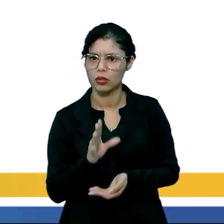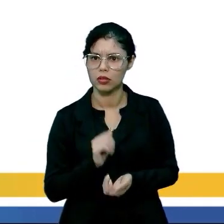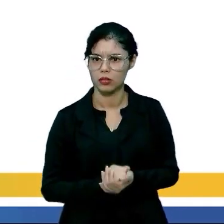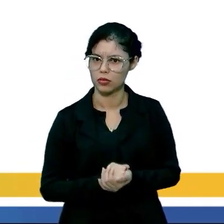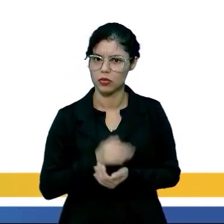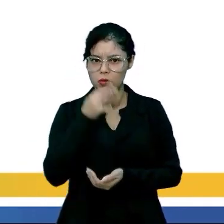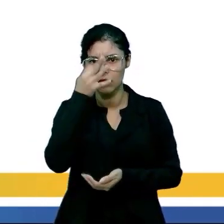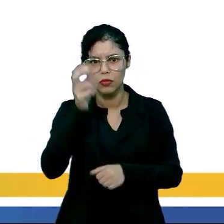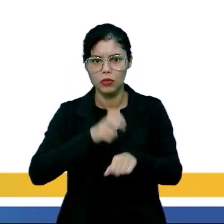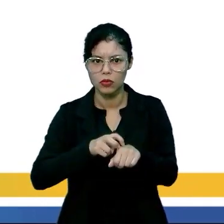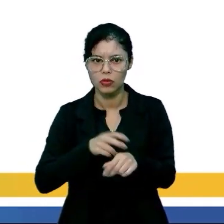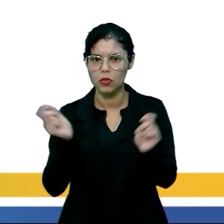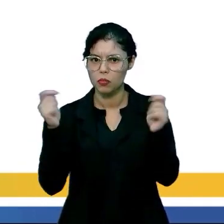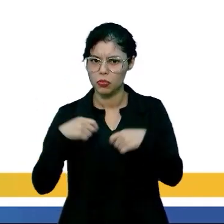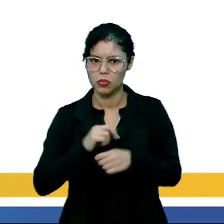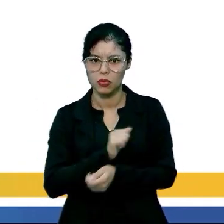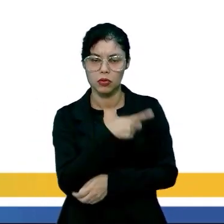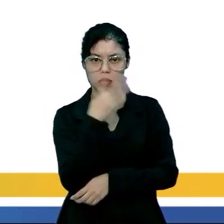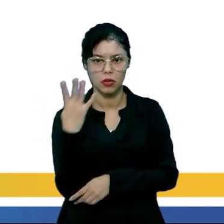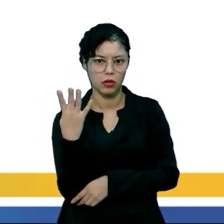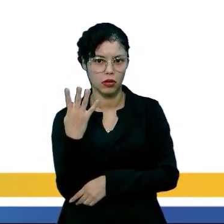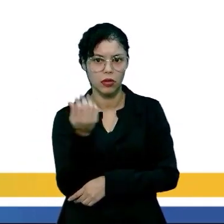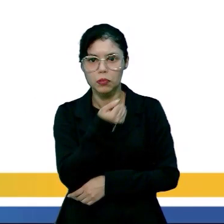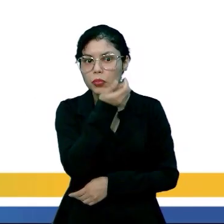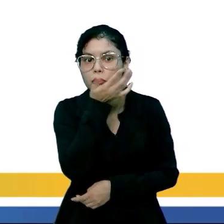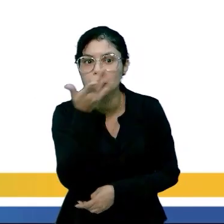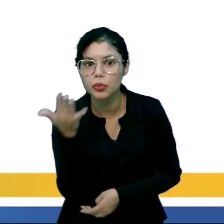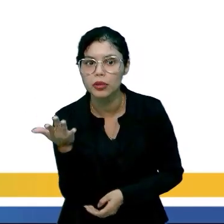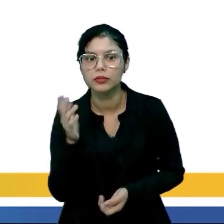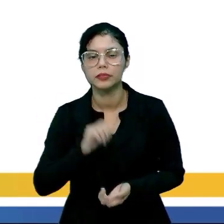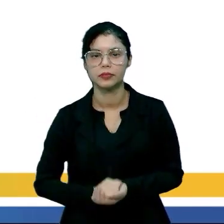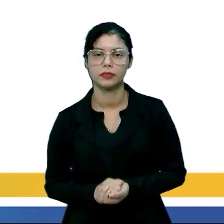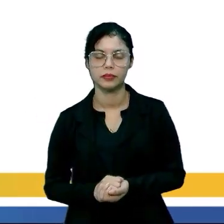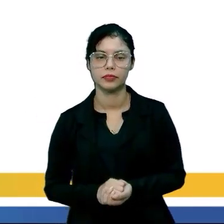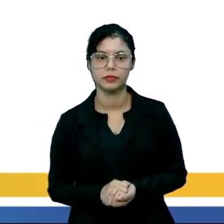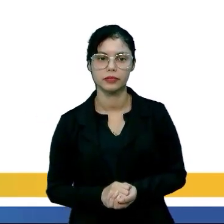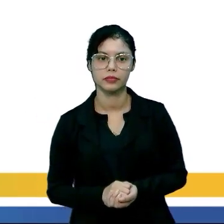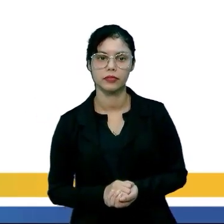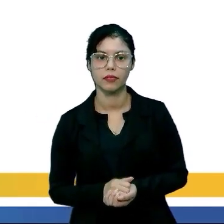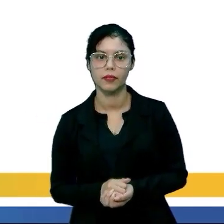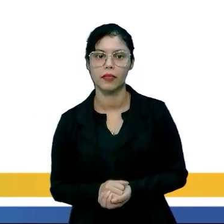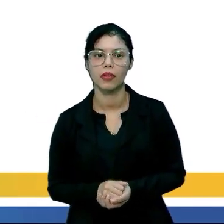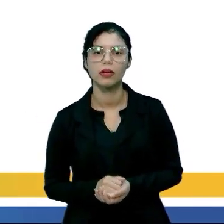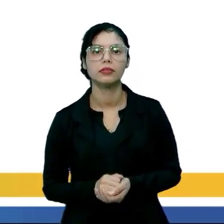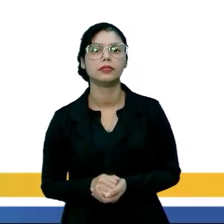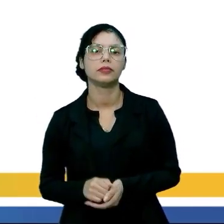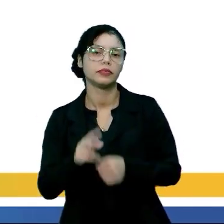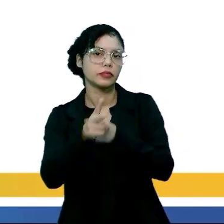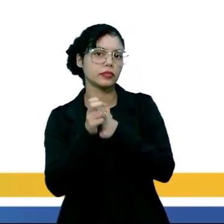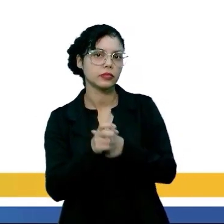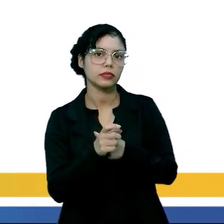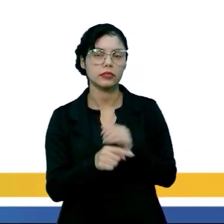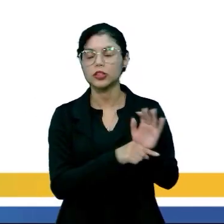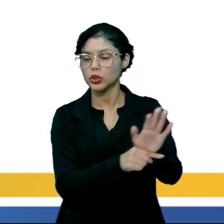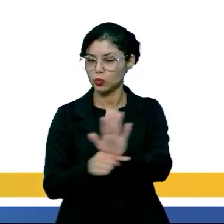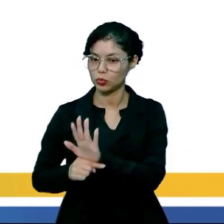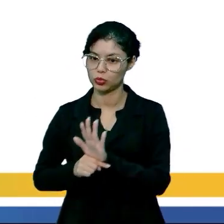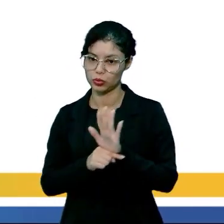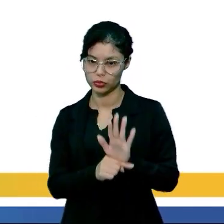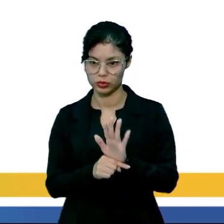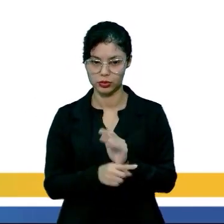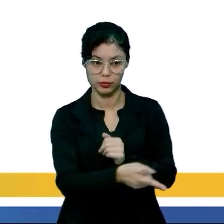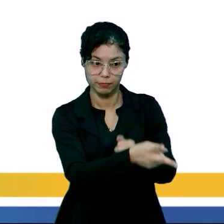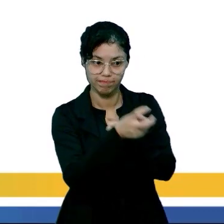são flores verdes que possuem uma grande quantidade de grãos de pólen, né? Então daí a gente já tira. Ele não menciona que